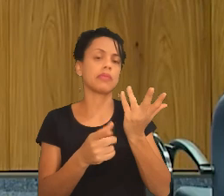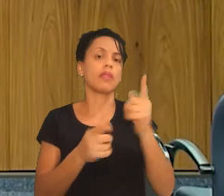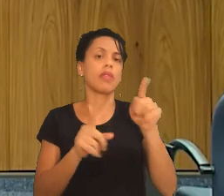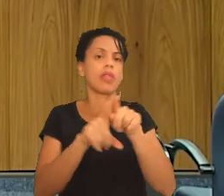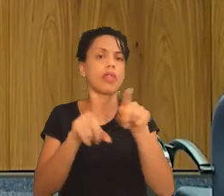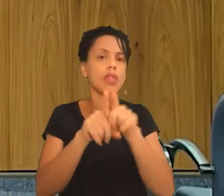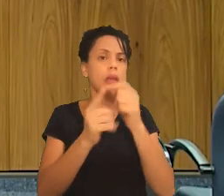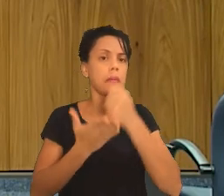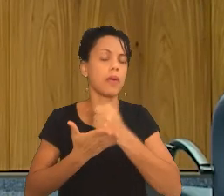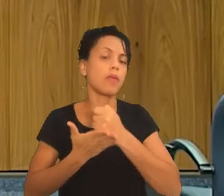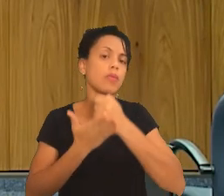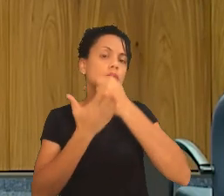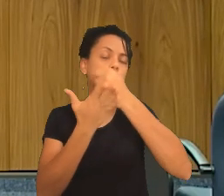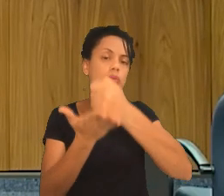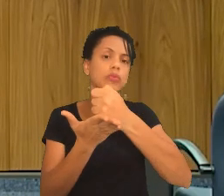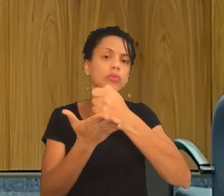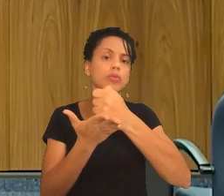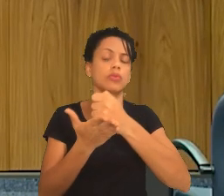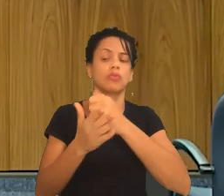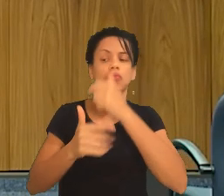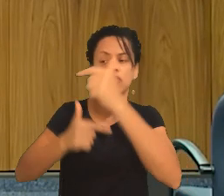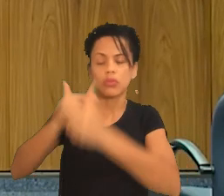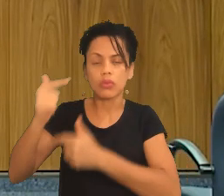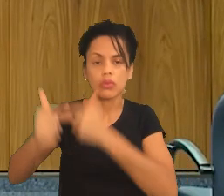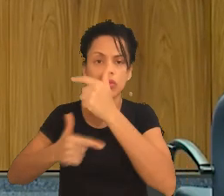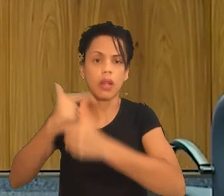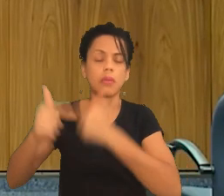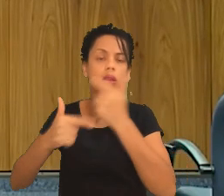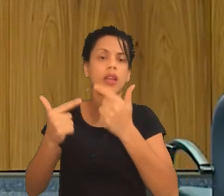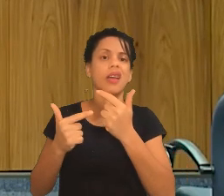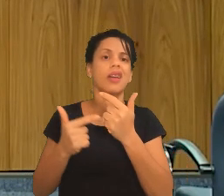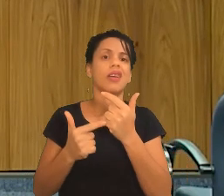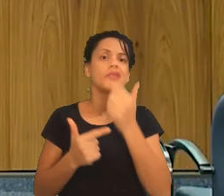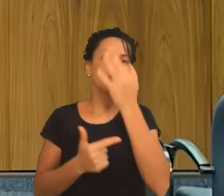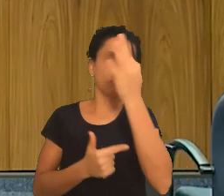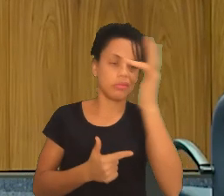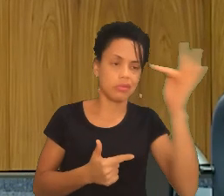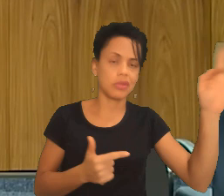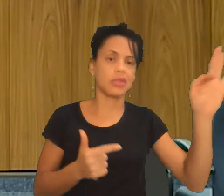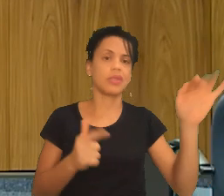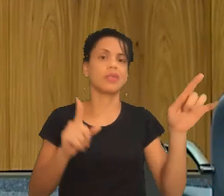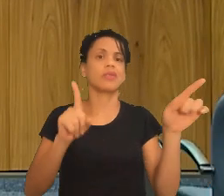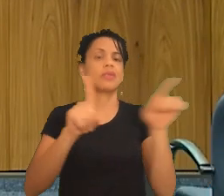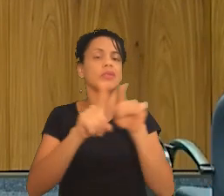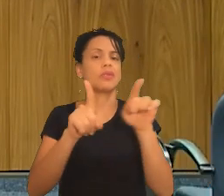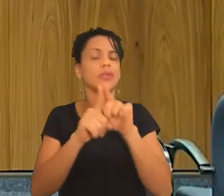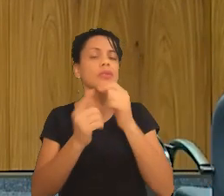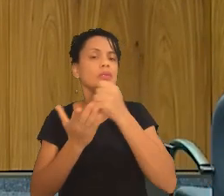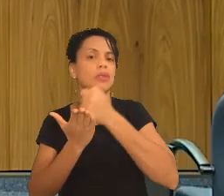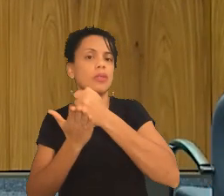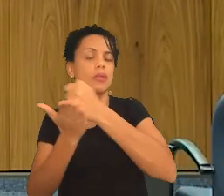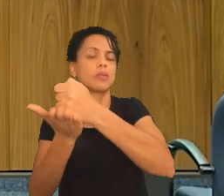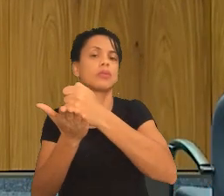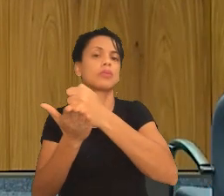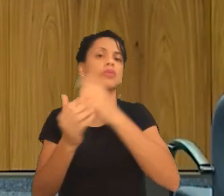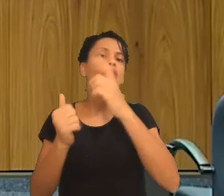também dos colegas, de todo o trabalho do Ministério Público Federal e também o apoio do Douglas, o apoio da doutora